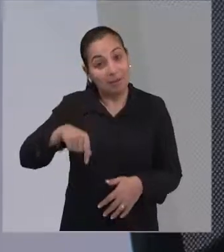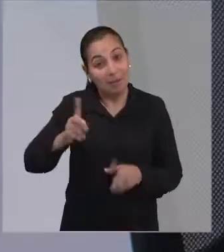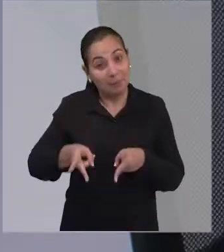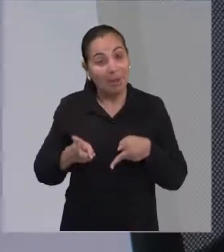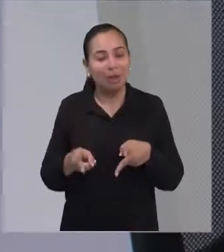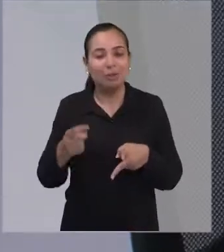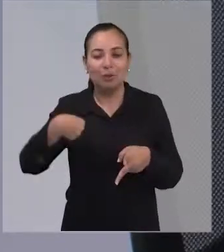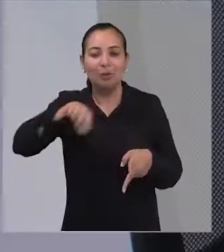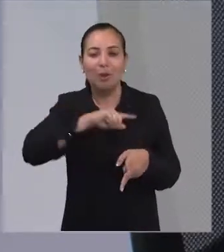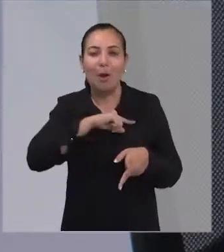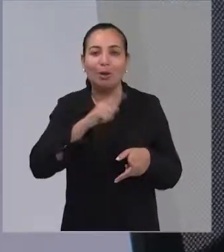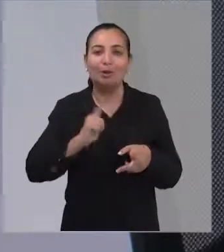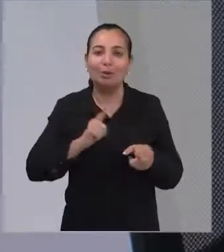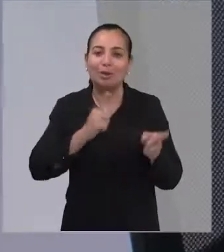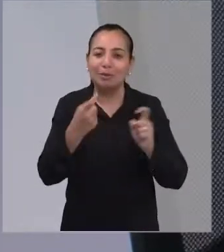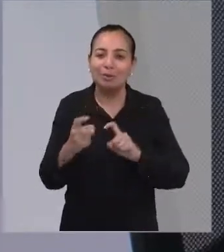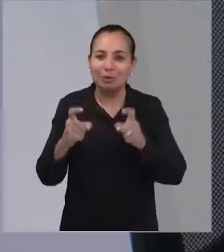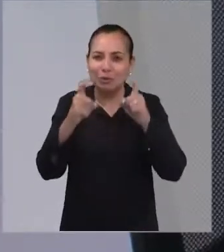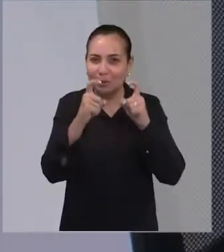Arnaldo, onde